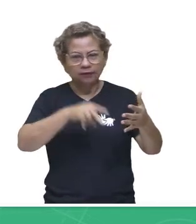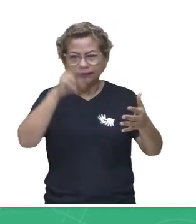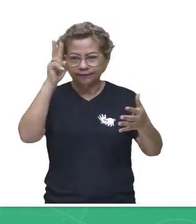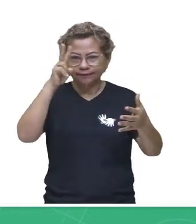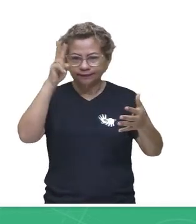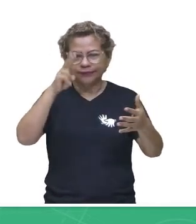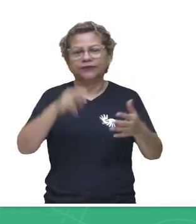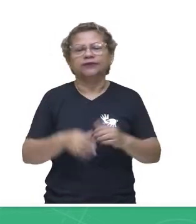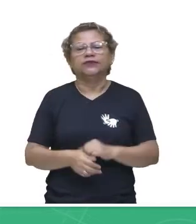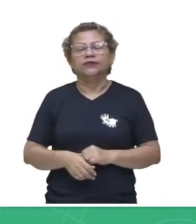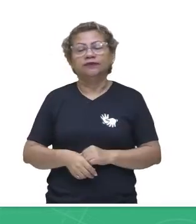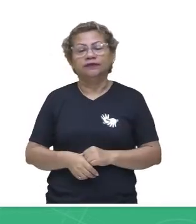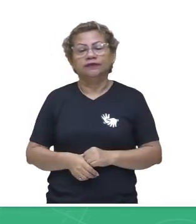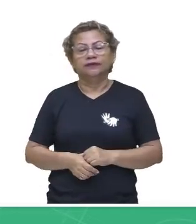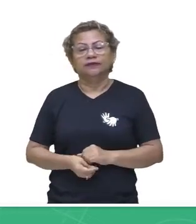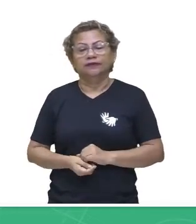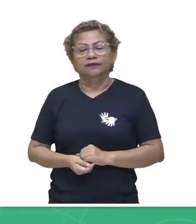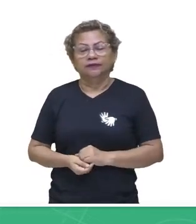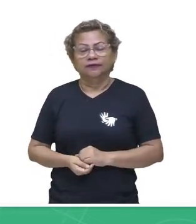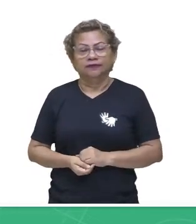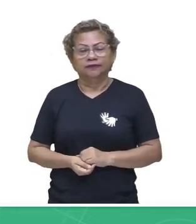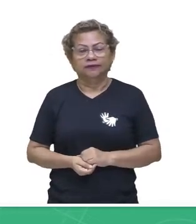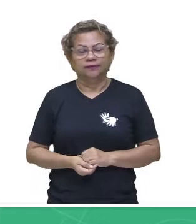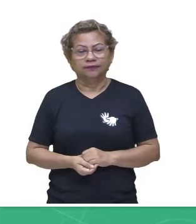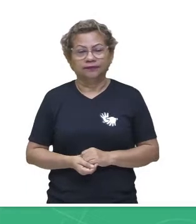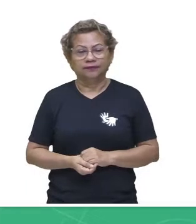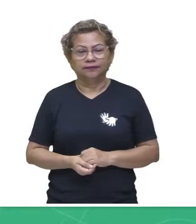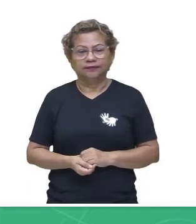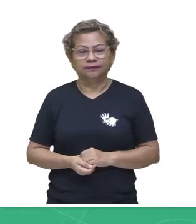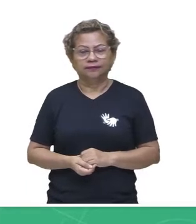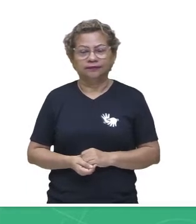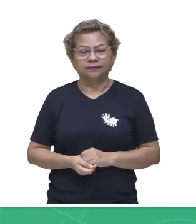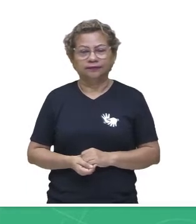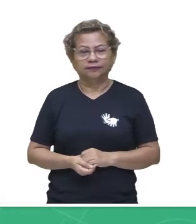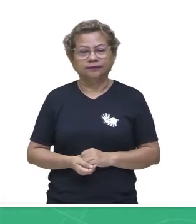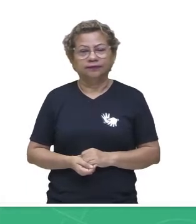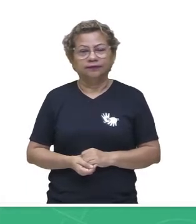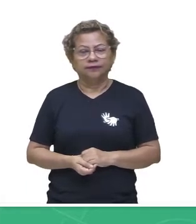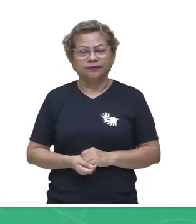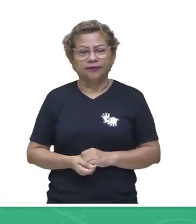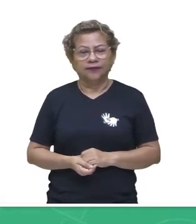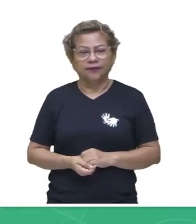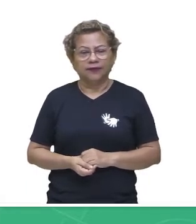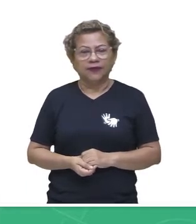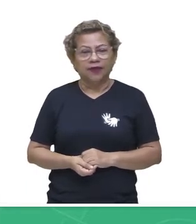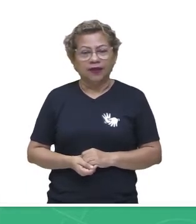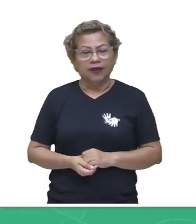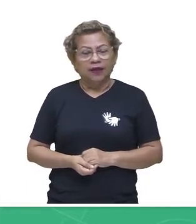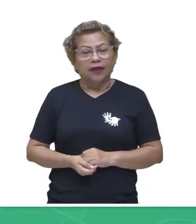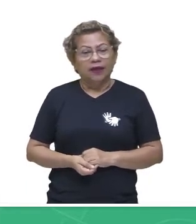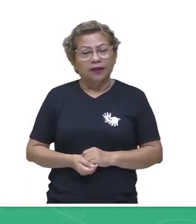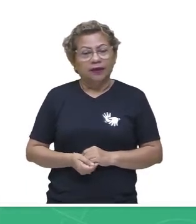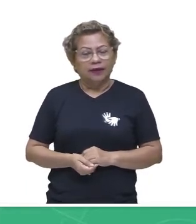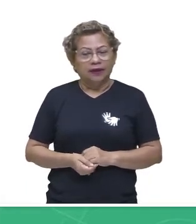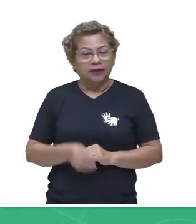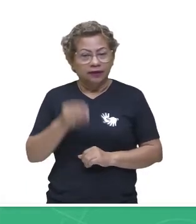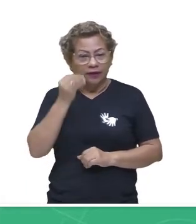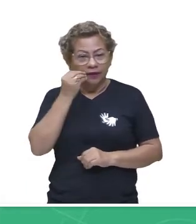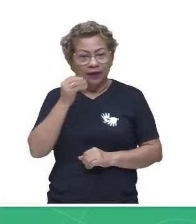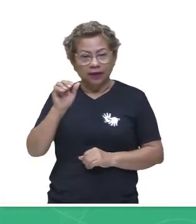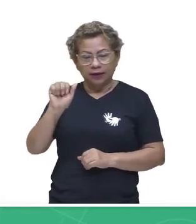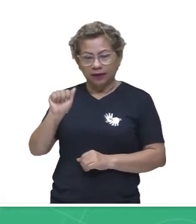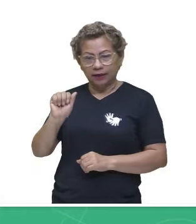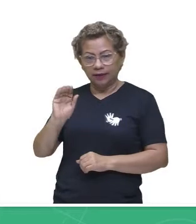Aristóteles. Verdadeiro ou falso isso daí? Mais uma, na filosofia, né? Cadê?